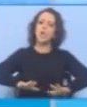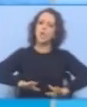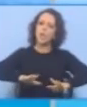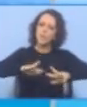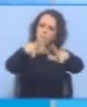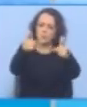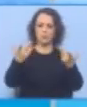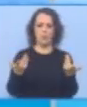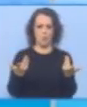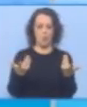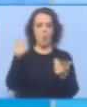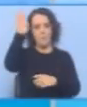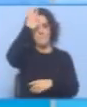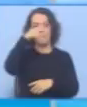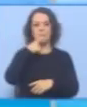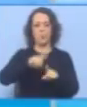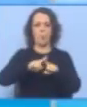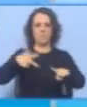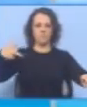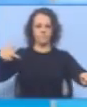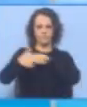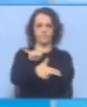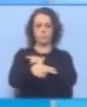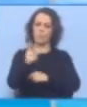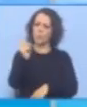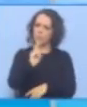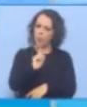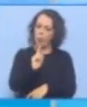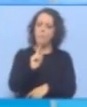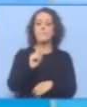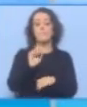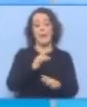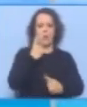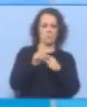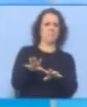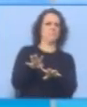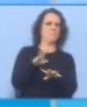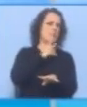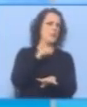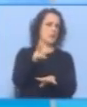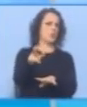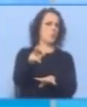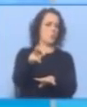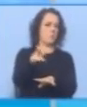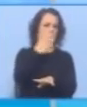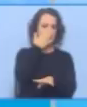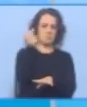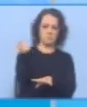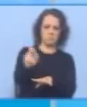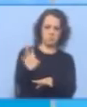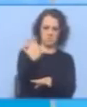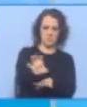O Papa disse que não é uma ruptura, mas houve quem o criticasse por isso, por ser de